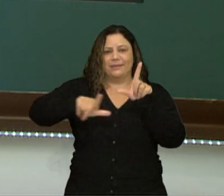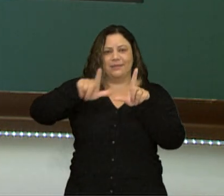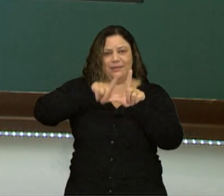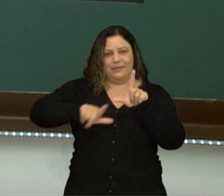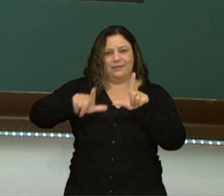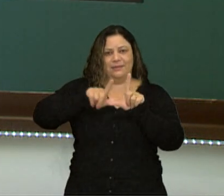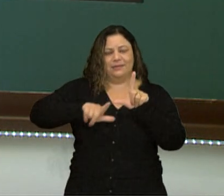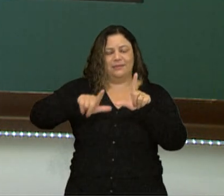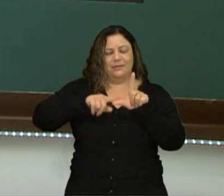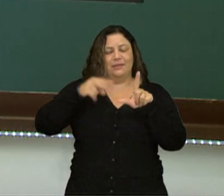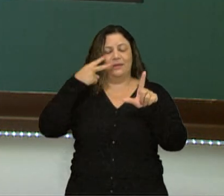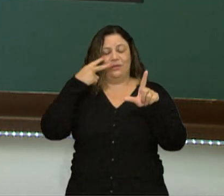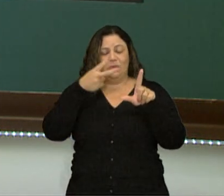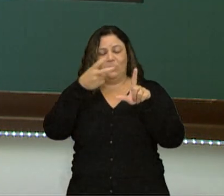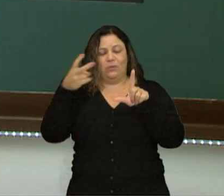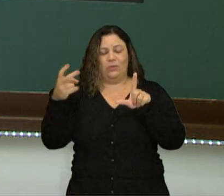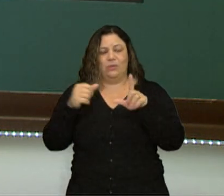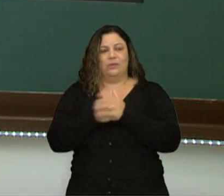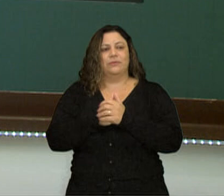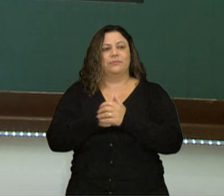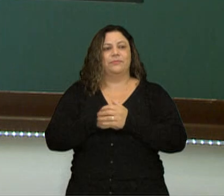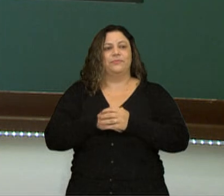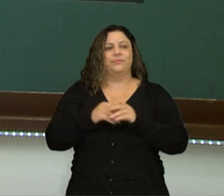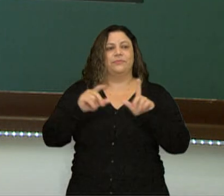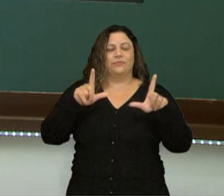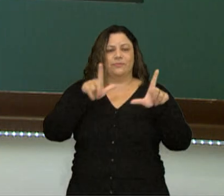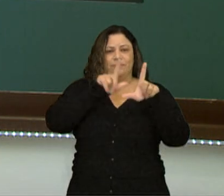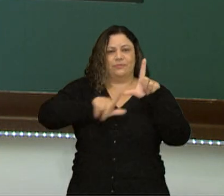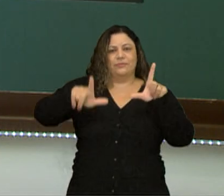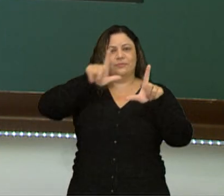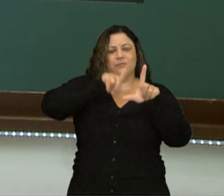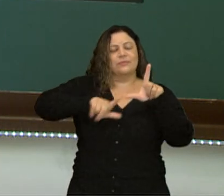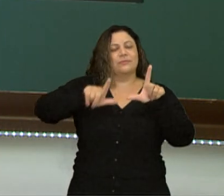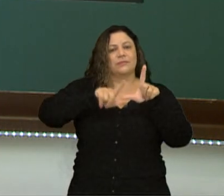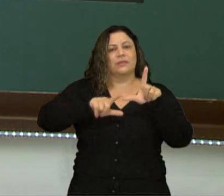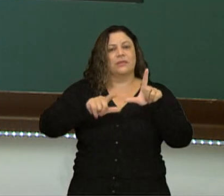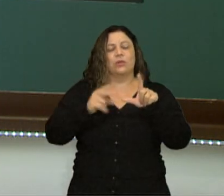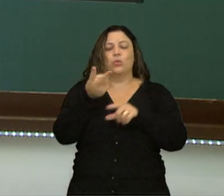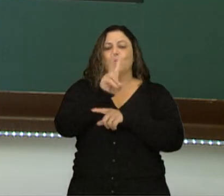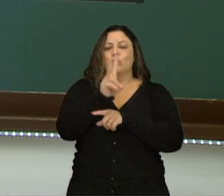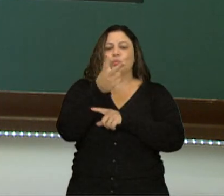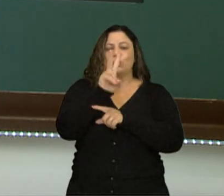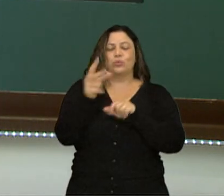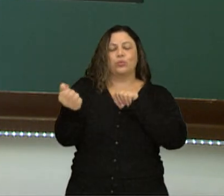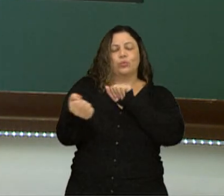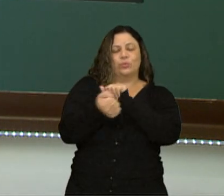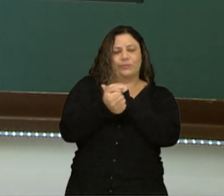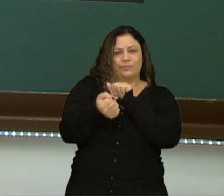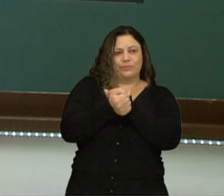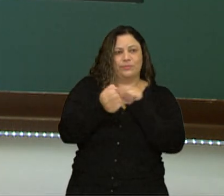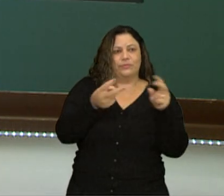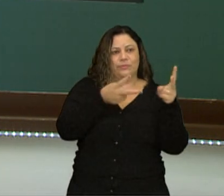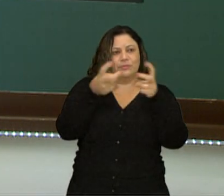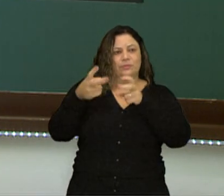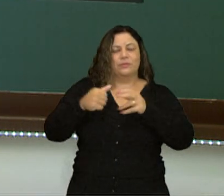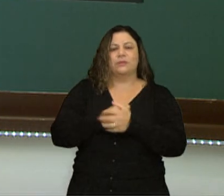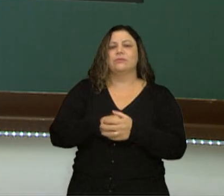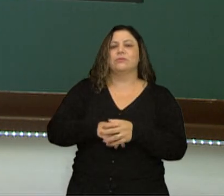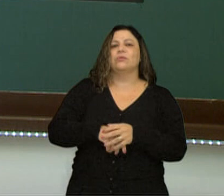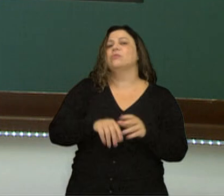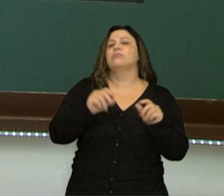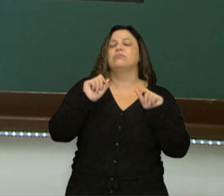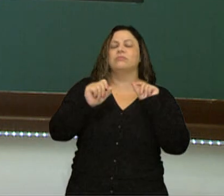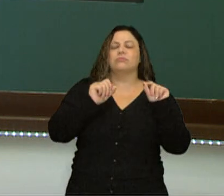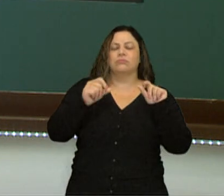uma logomarca, que é as mãozinhas dadas, e aqui eu tenho o logotipo logo abaixo, né? Vejam aqui o logotipo,